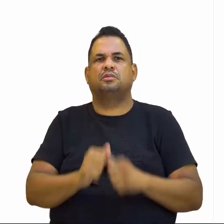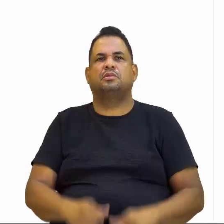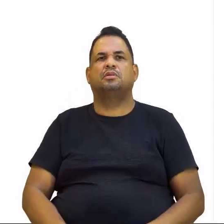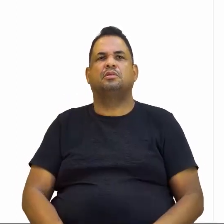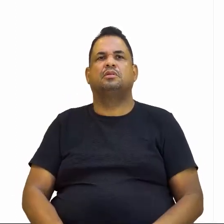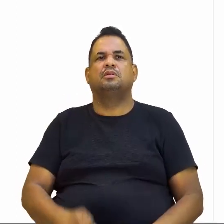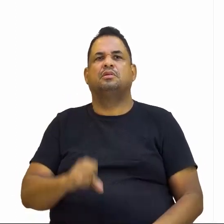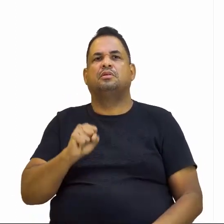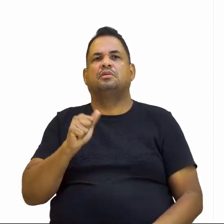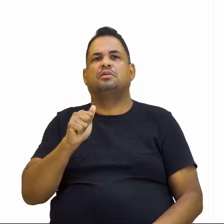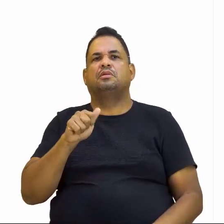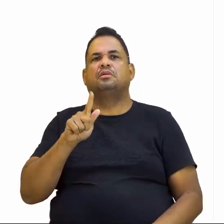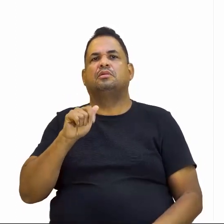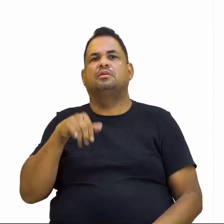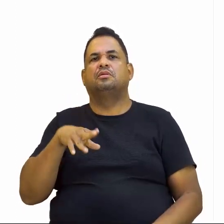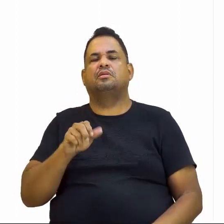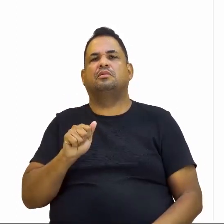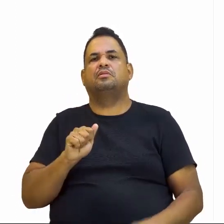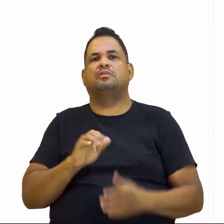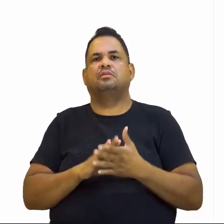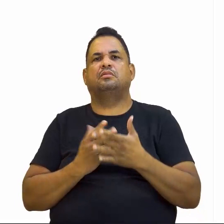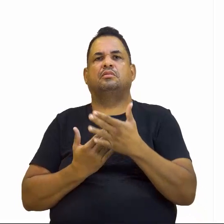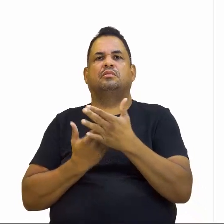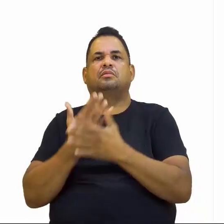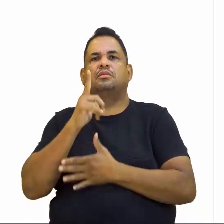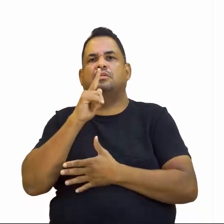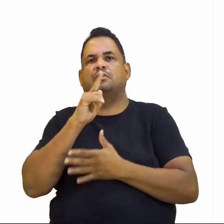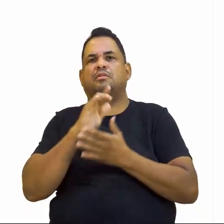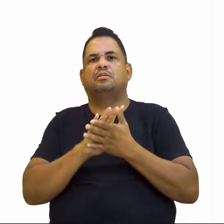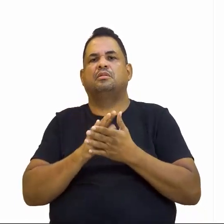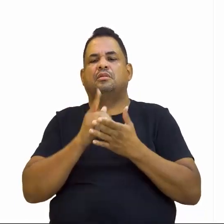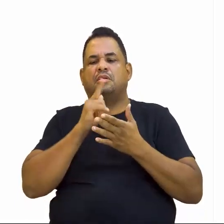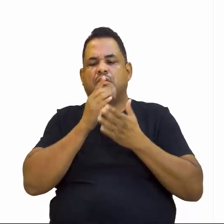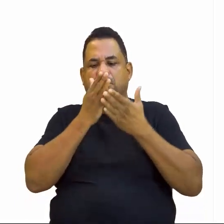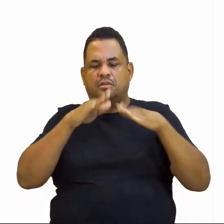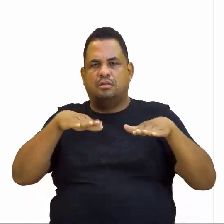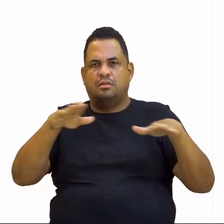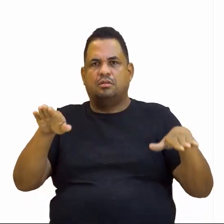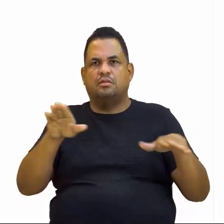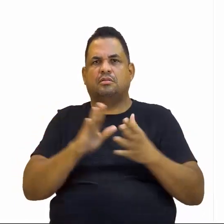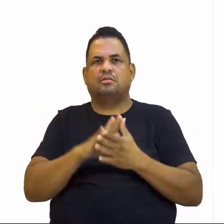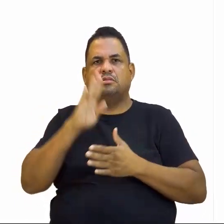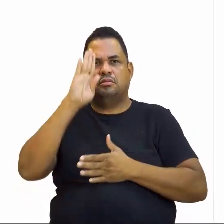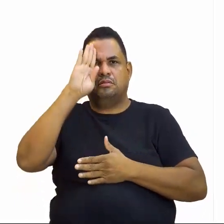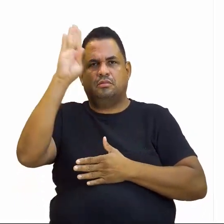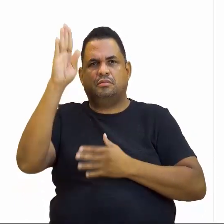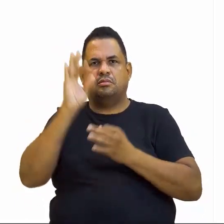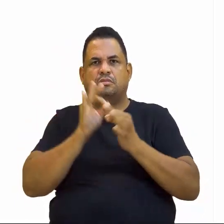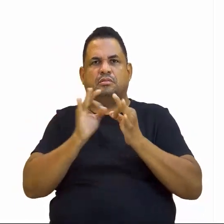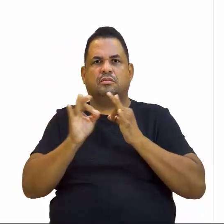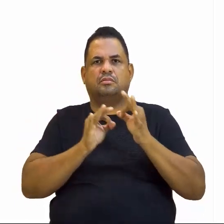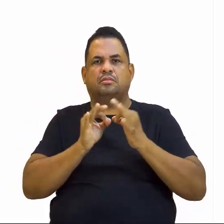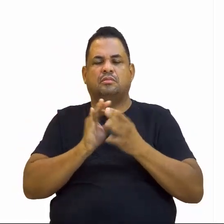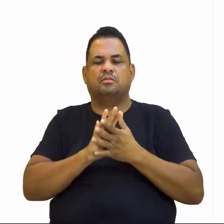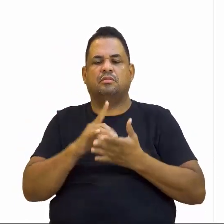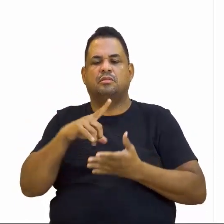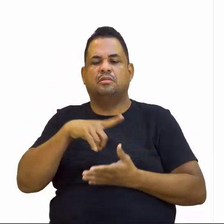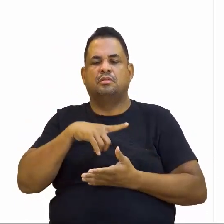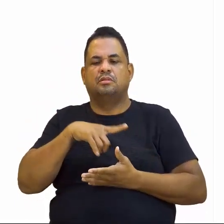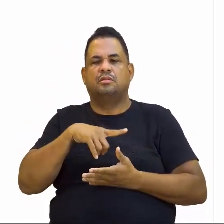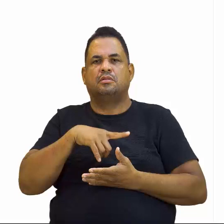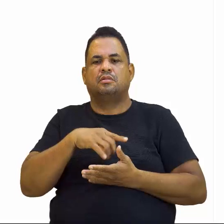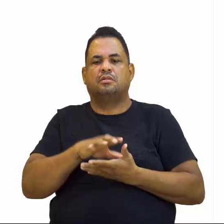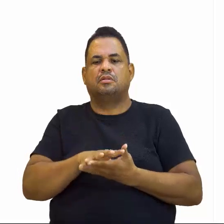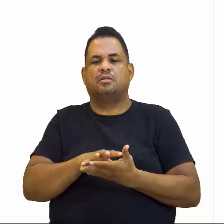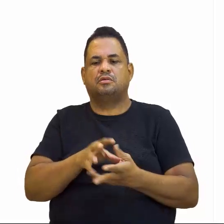O sal-gema e a evaporação da água dos mares em salinas são as principais formas de obtenção do